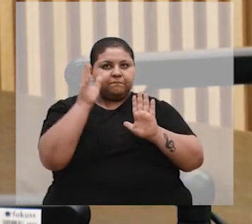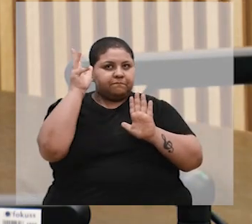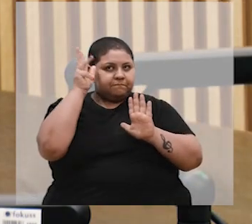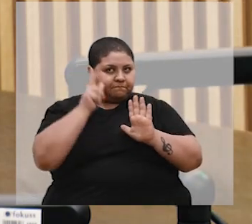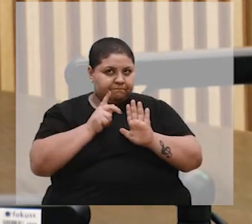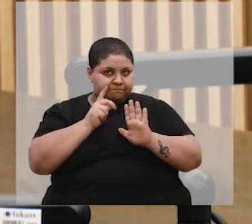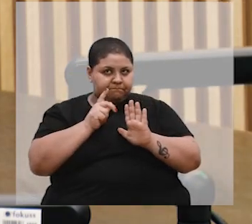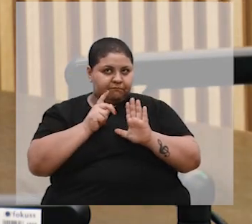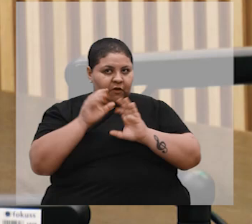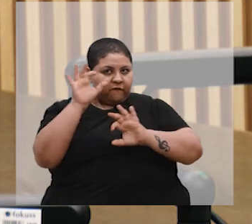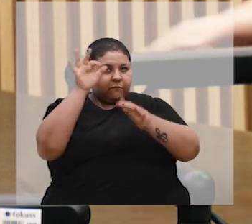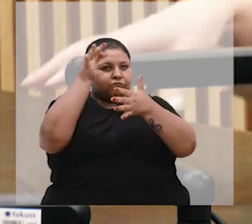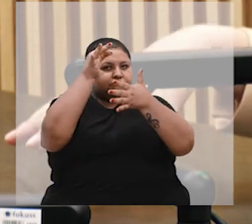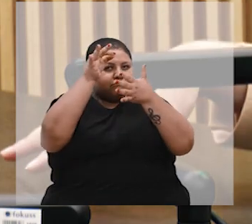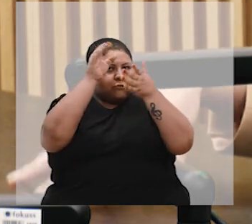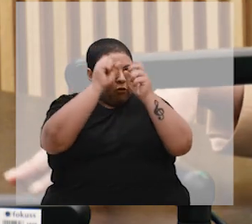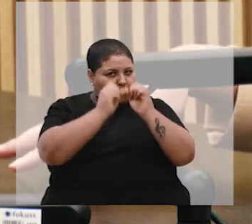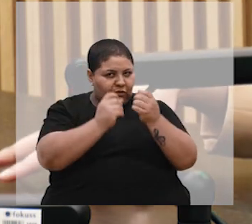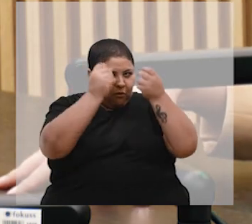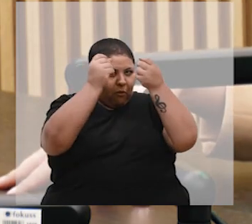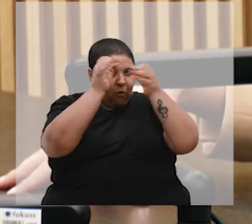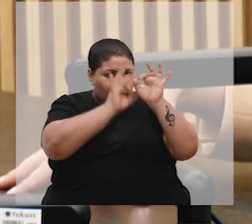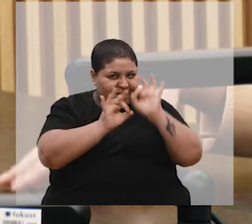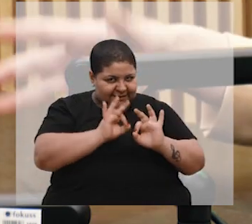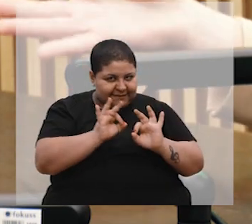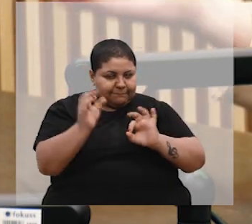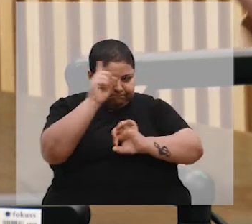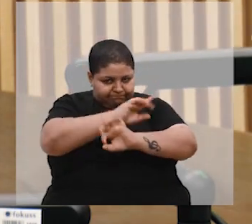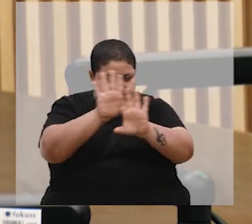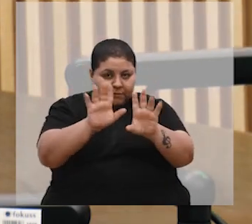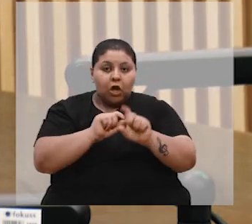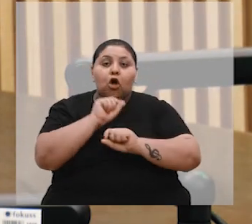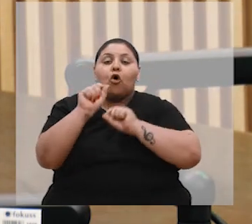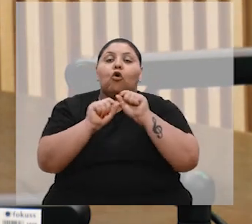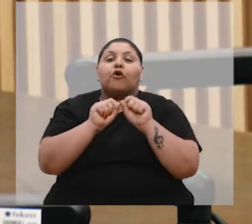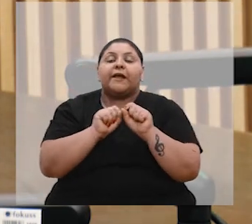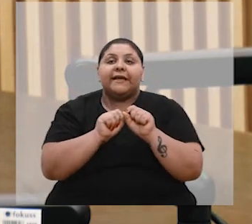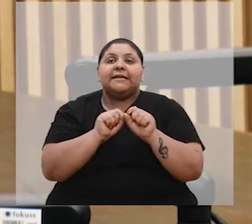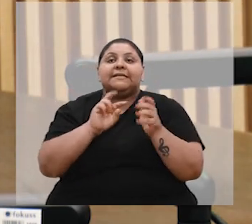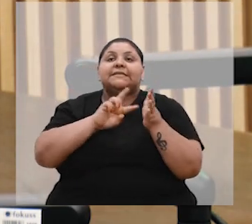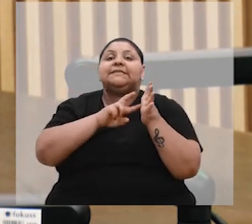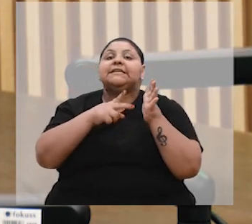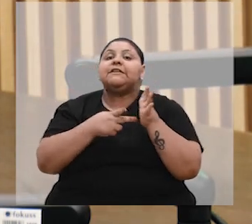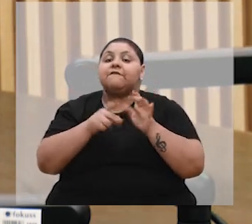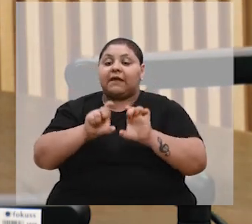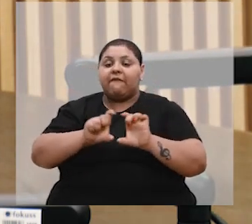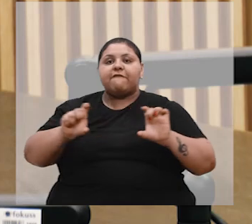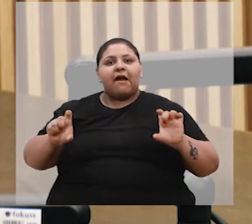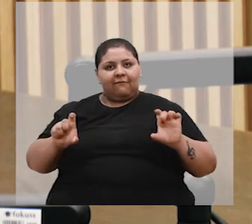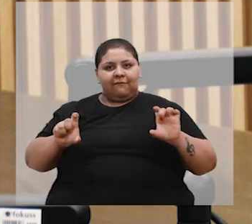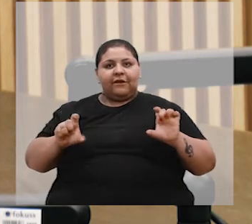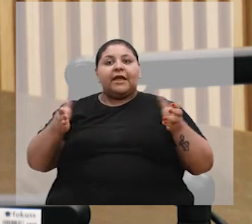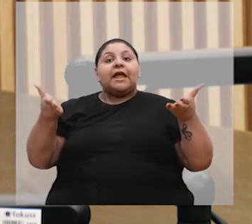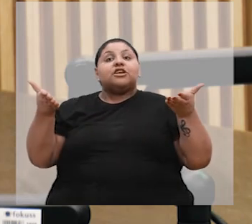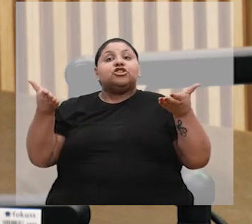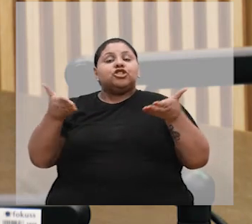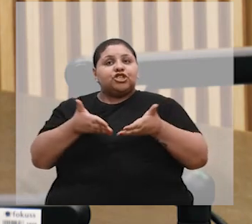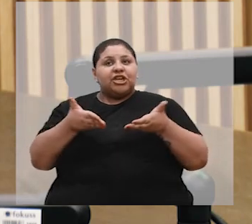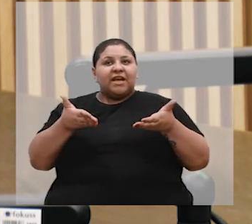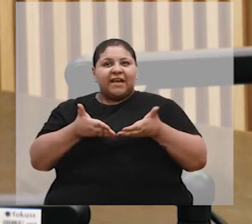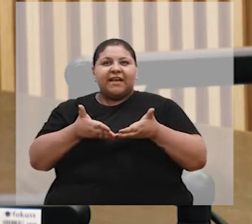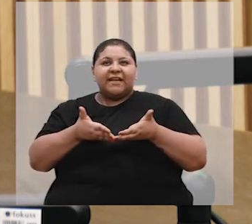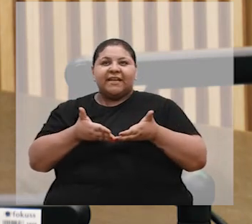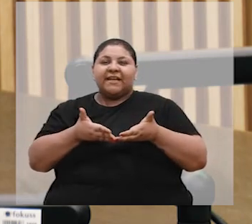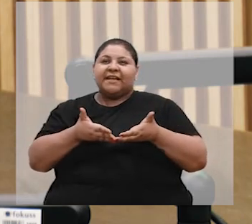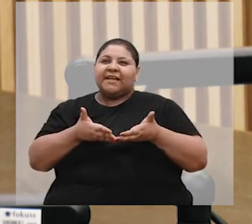começar a costurar as informações, né? Não pode publicação no dia. Por quê? O que é a boca de urna na essência? A boca de urna, ela já é... Boca